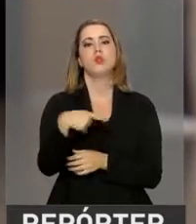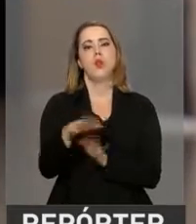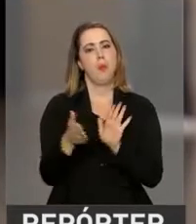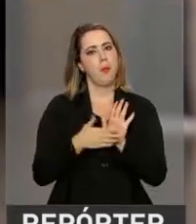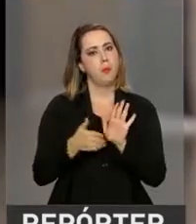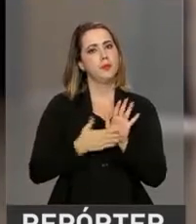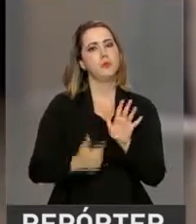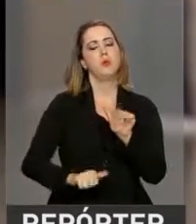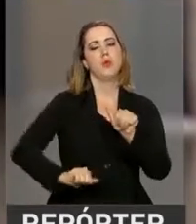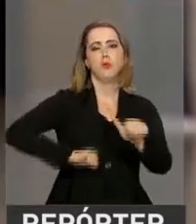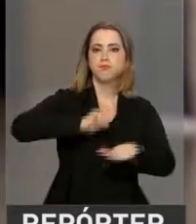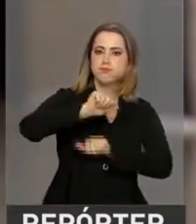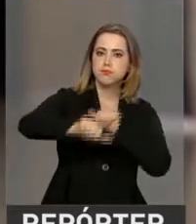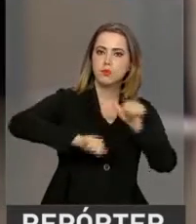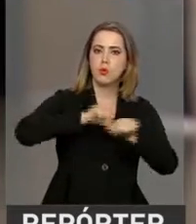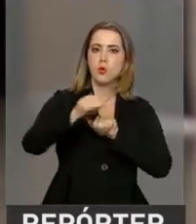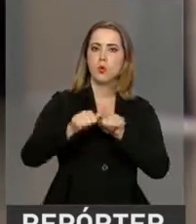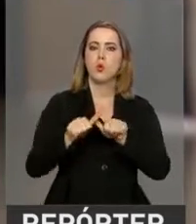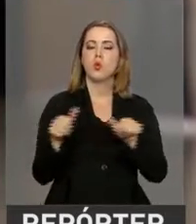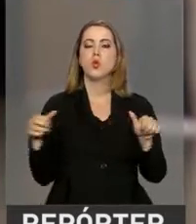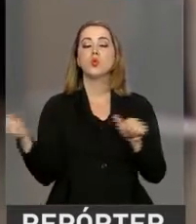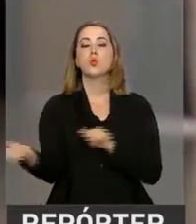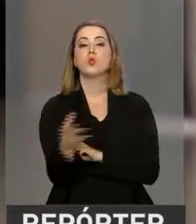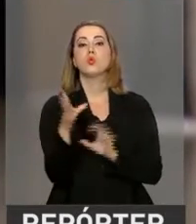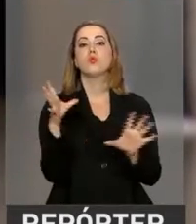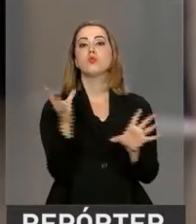transformadora, uma nova forma de fazer orçamento,